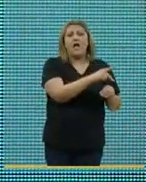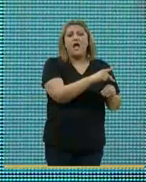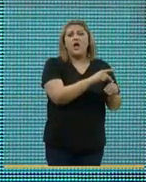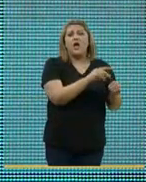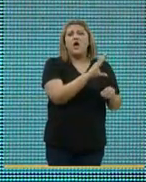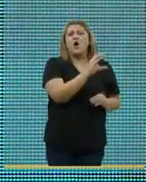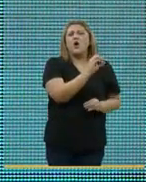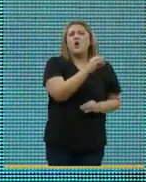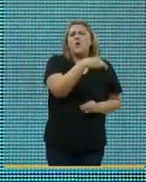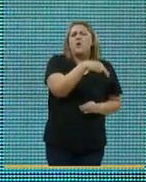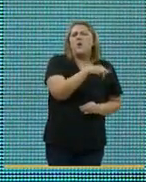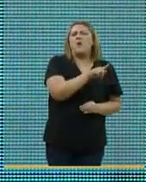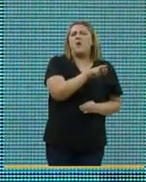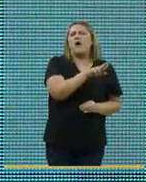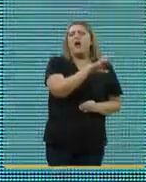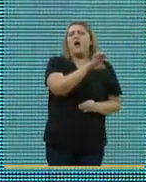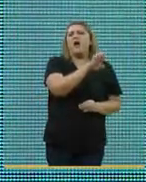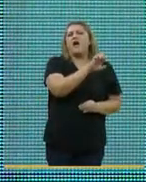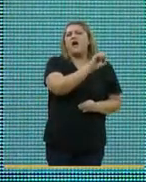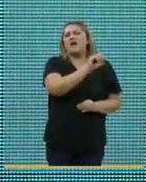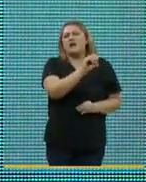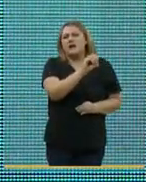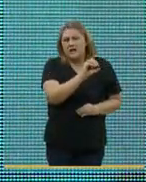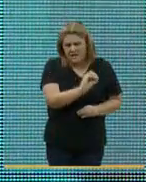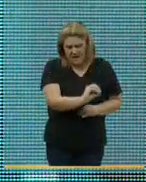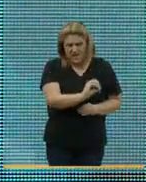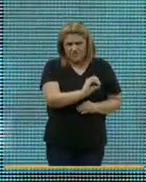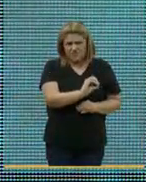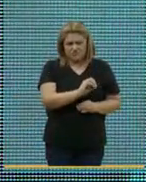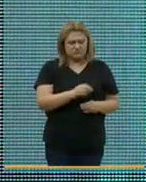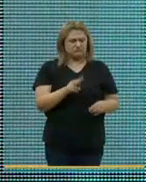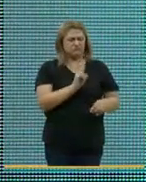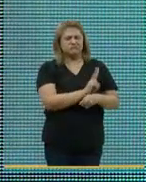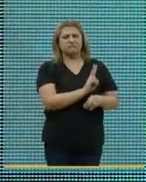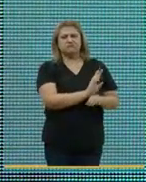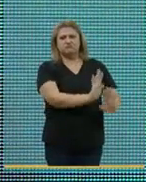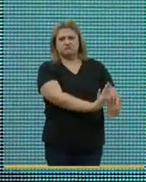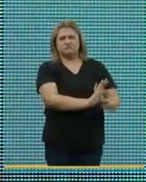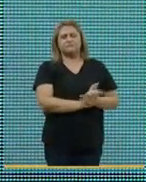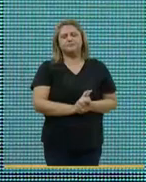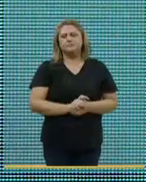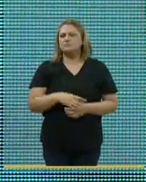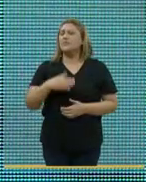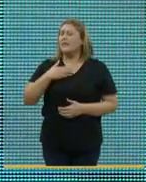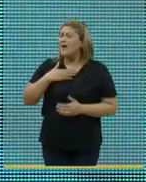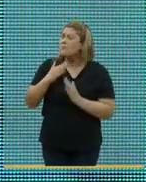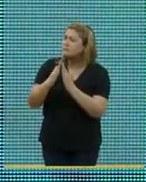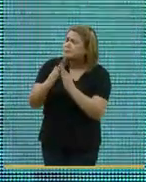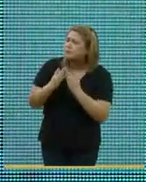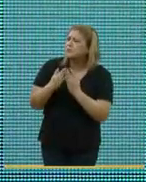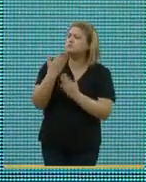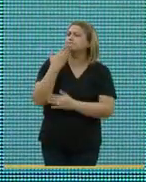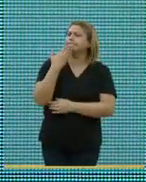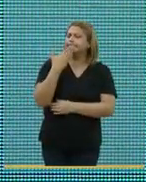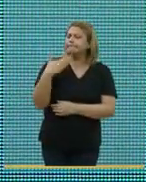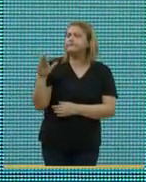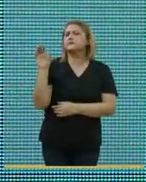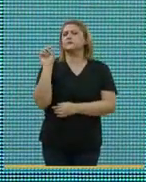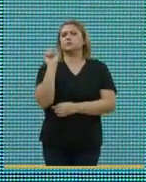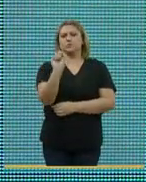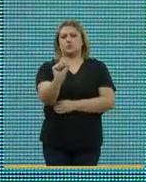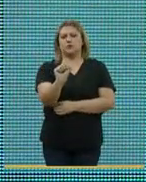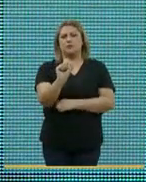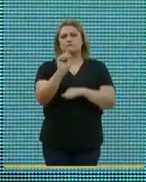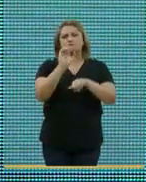me faz me dá oportunidade aqui de fazer um apelo a todos os candidatos de que façam um